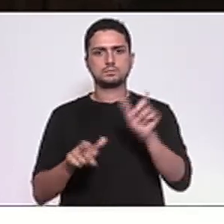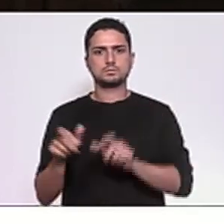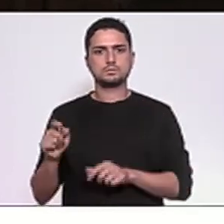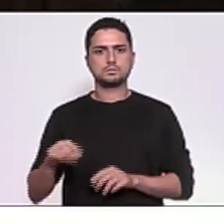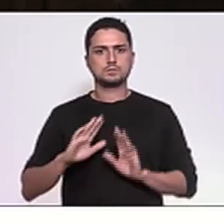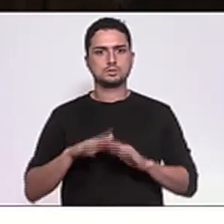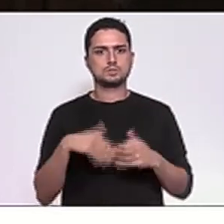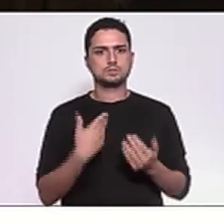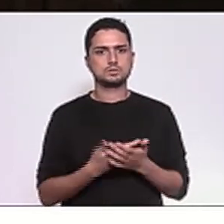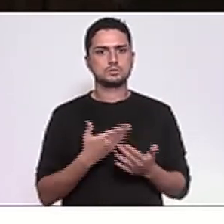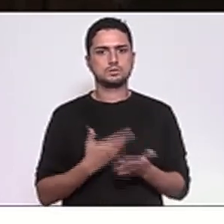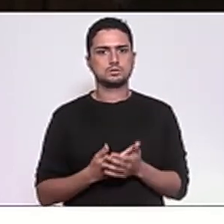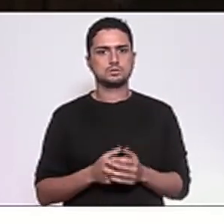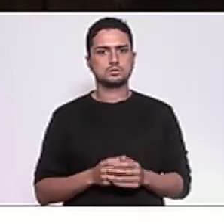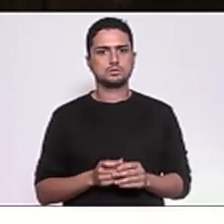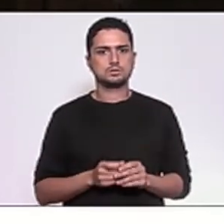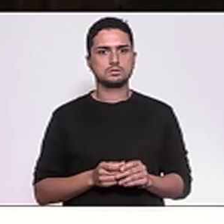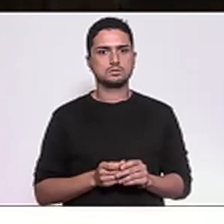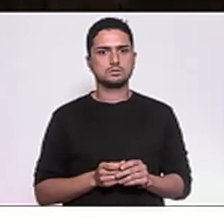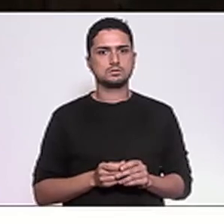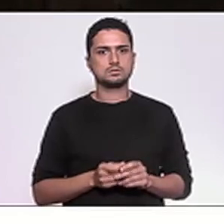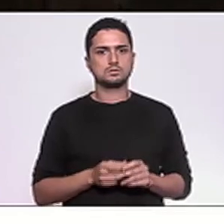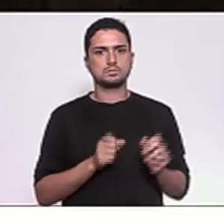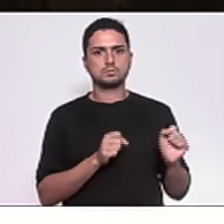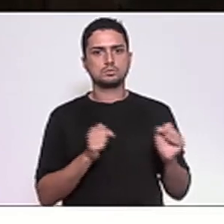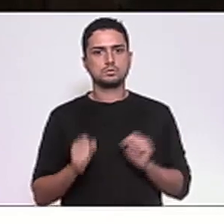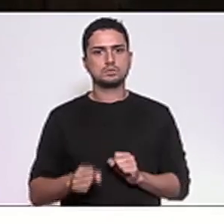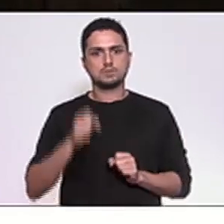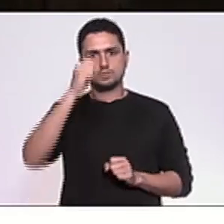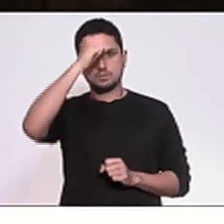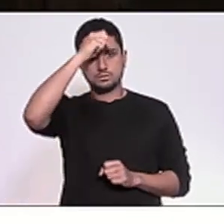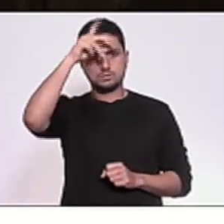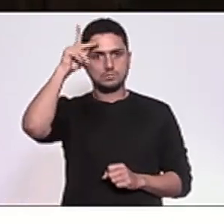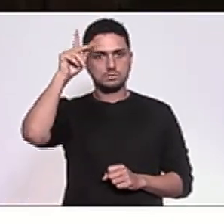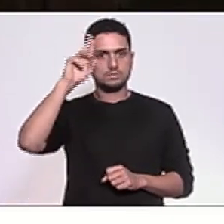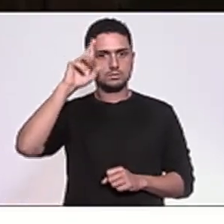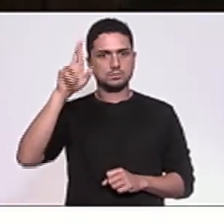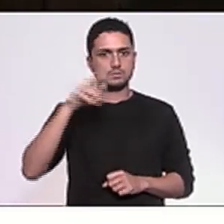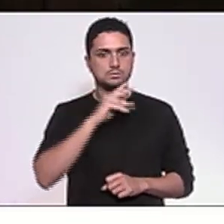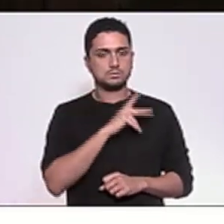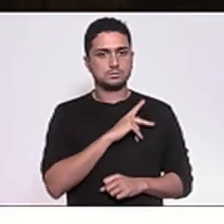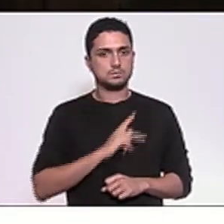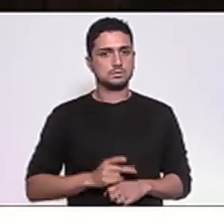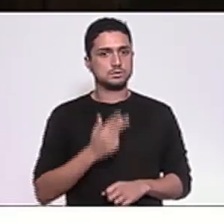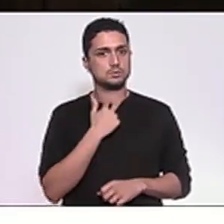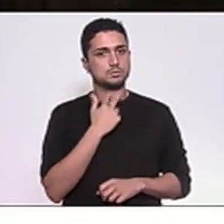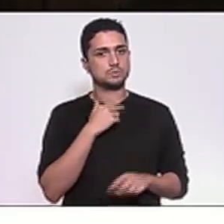as escolas. O poder público, senhora presidente, também não pode ser